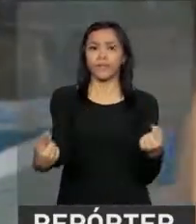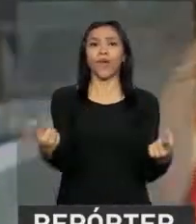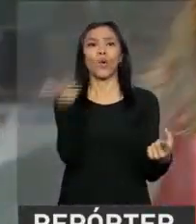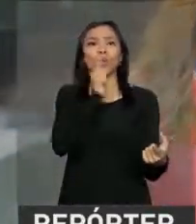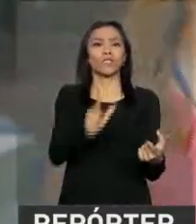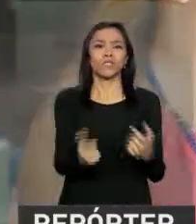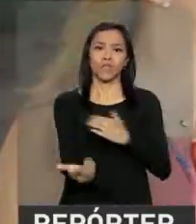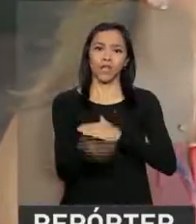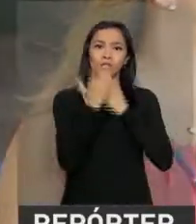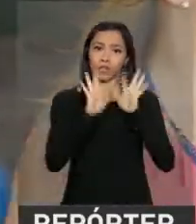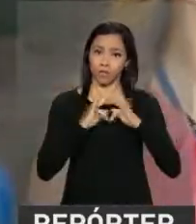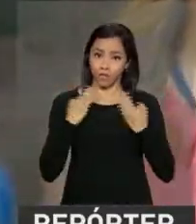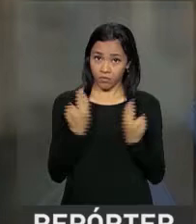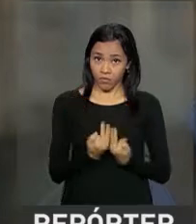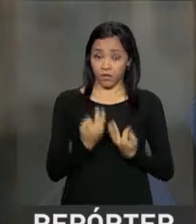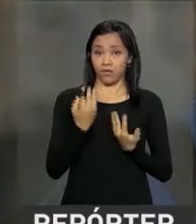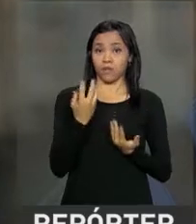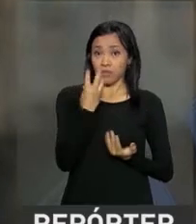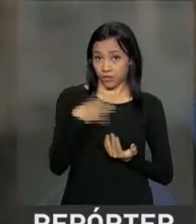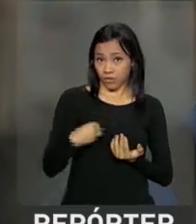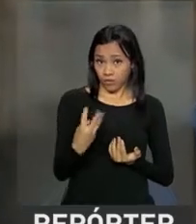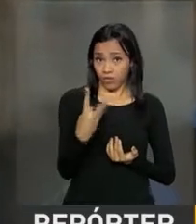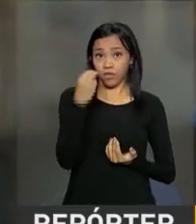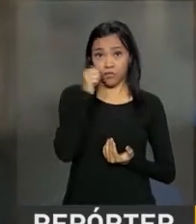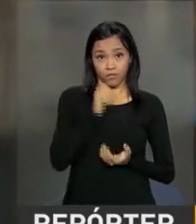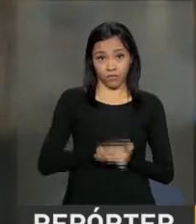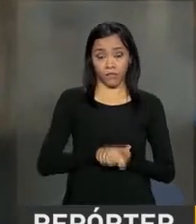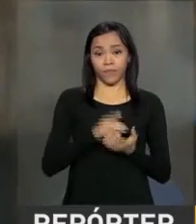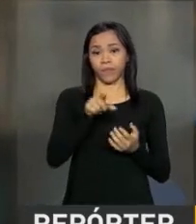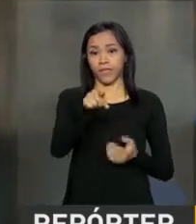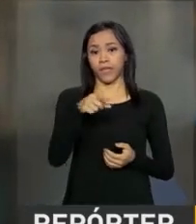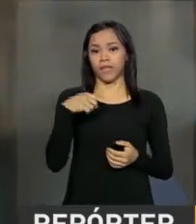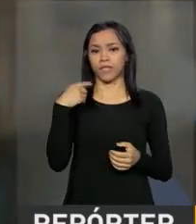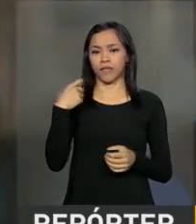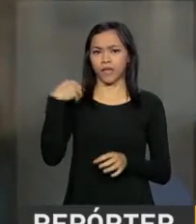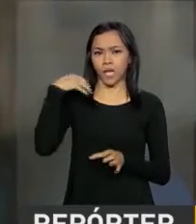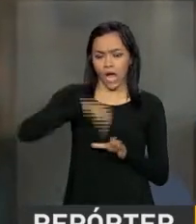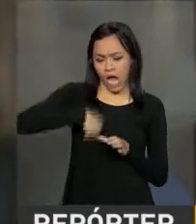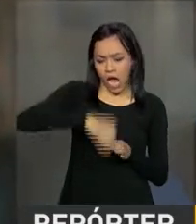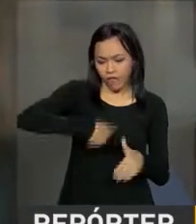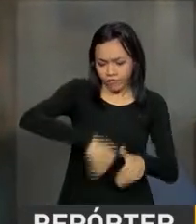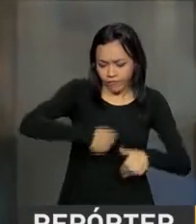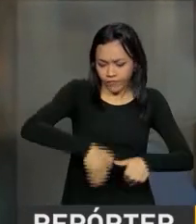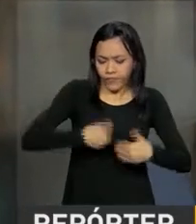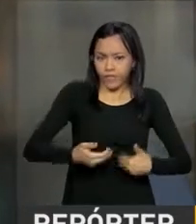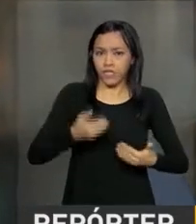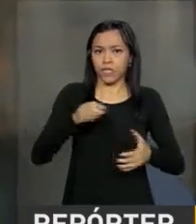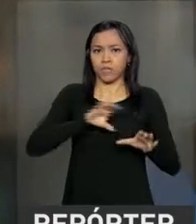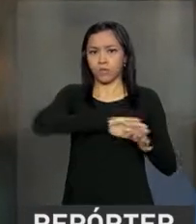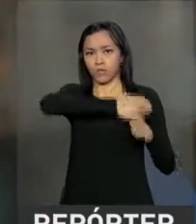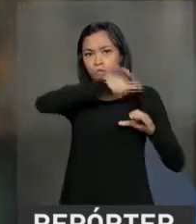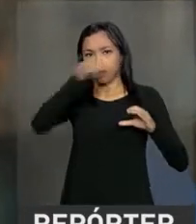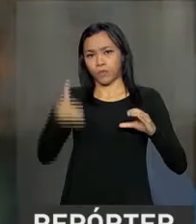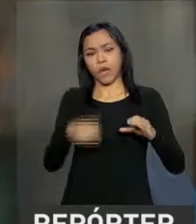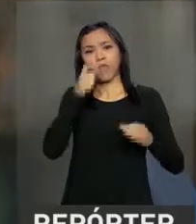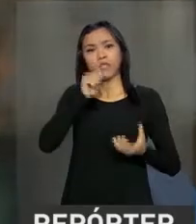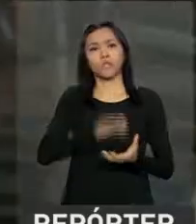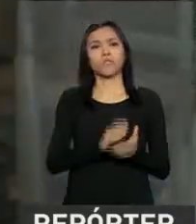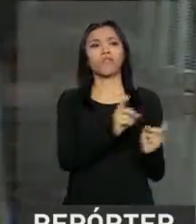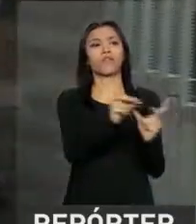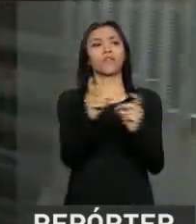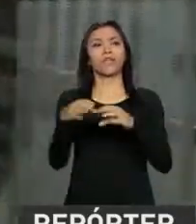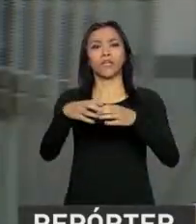sustentar a mulher e os 3 filhos. Estava cavando cisterna para poder me manter. Você entendeu? Minha mulher fazendo os bolos dela para poder me